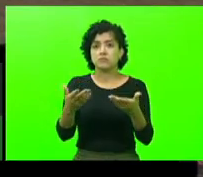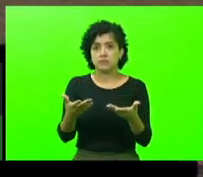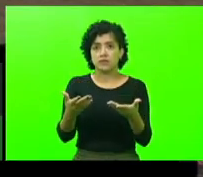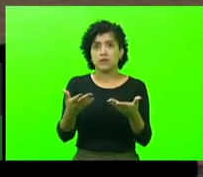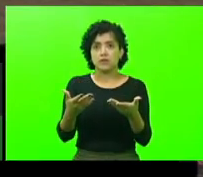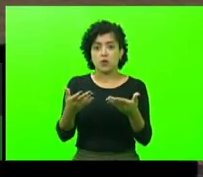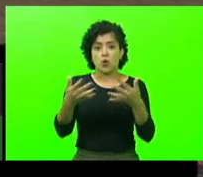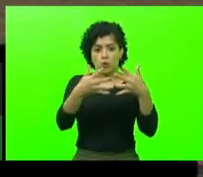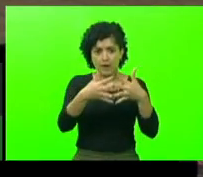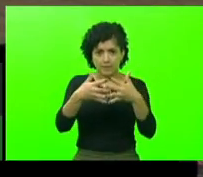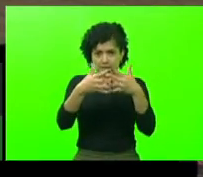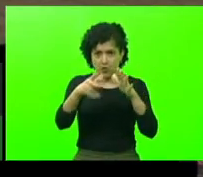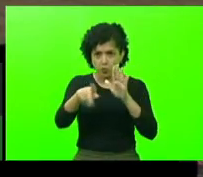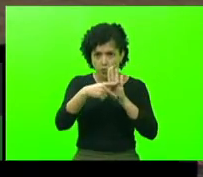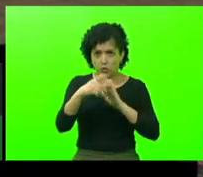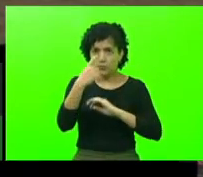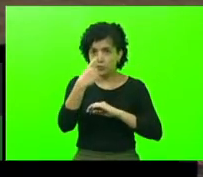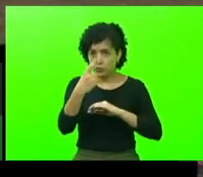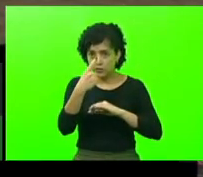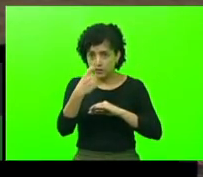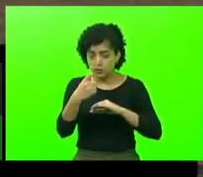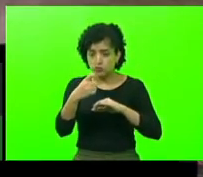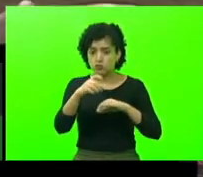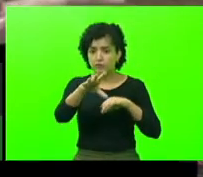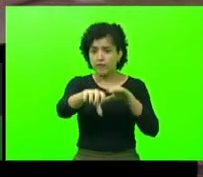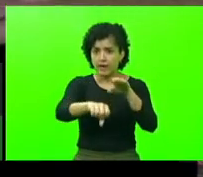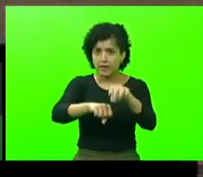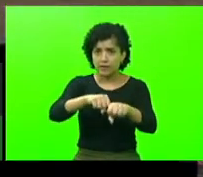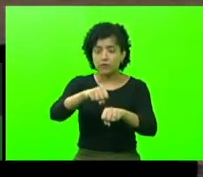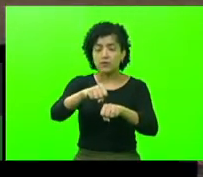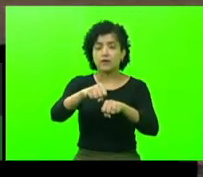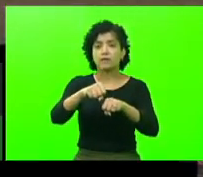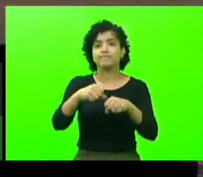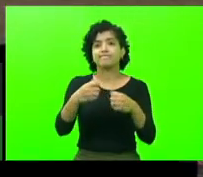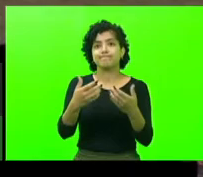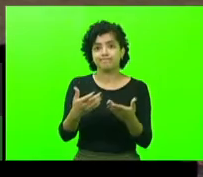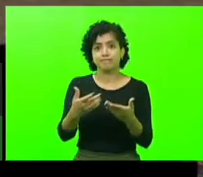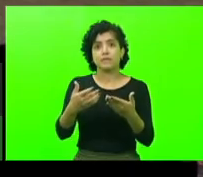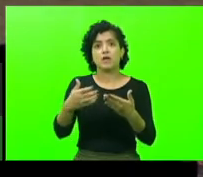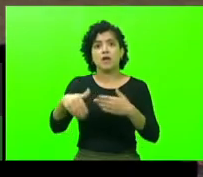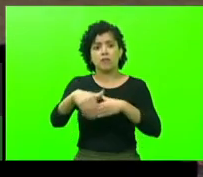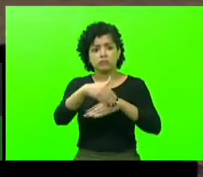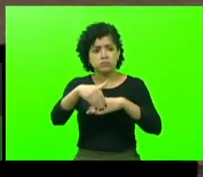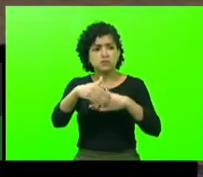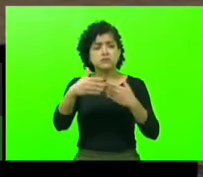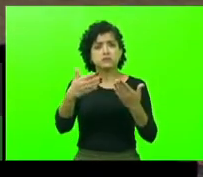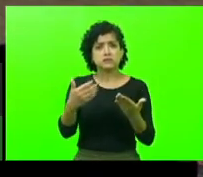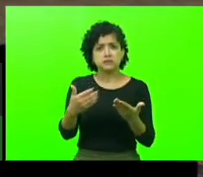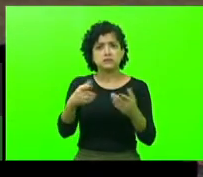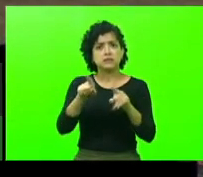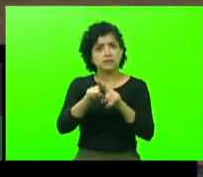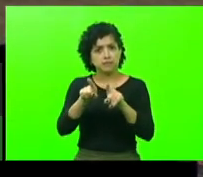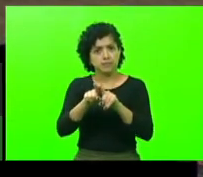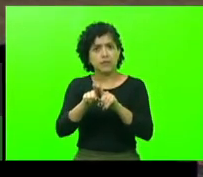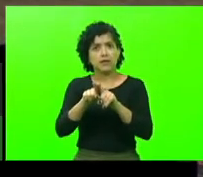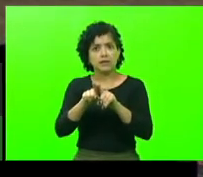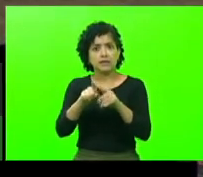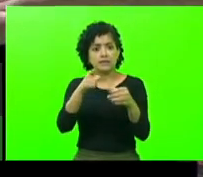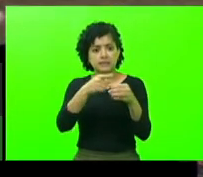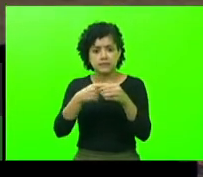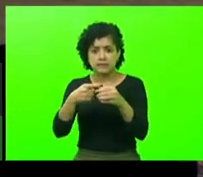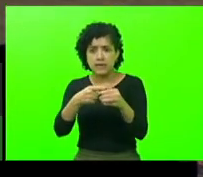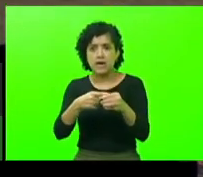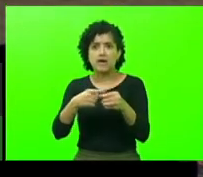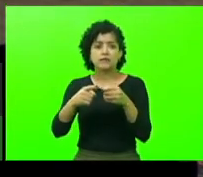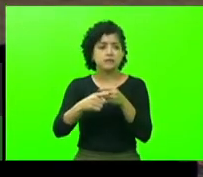passar o caminhão, fazer a coleta. E, repito, vale para áreas urbanas e vale também para o interior, até porque eu